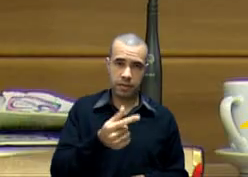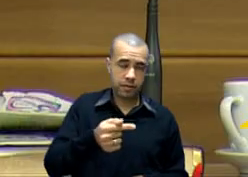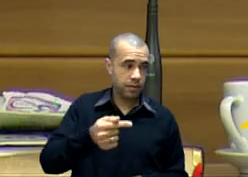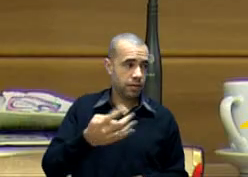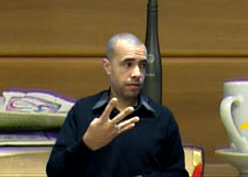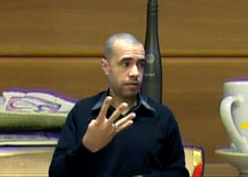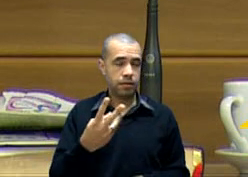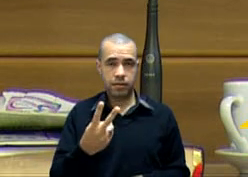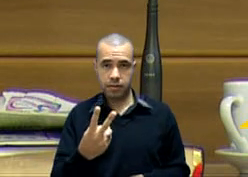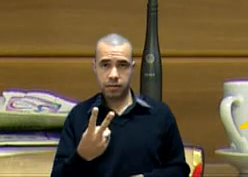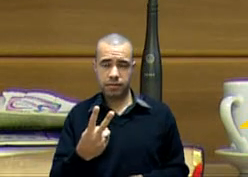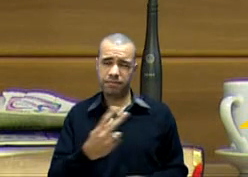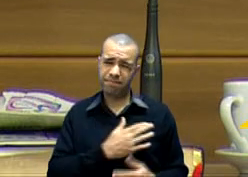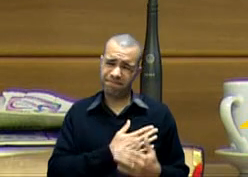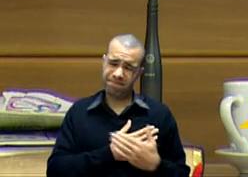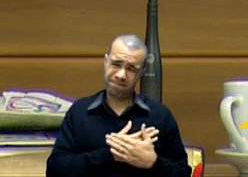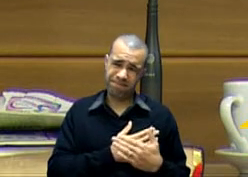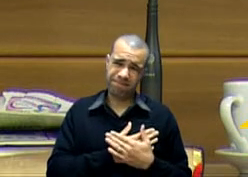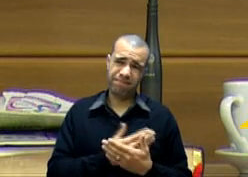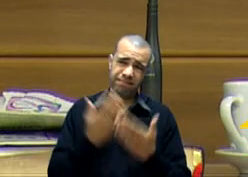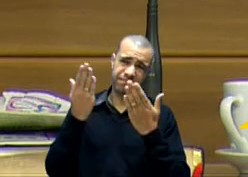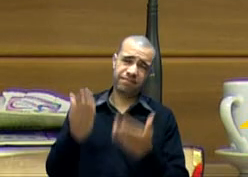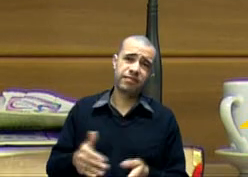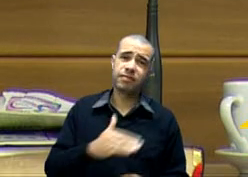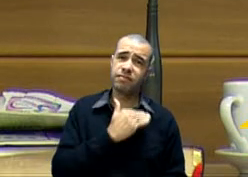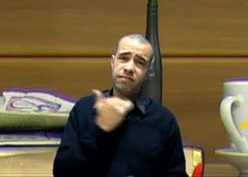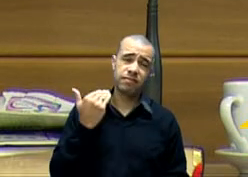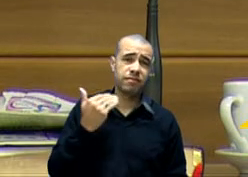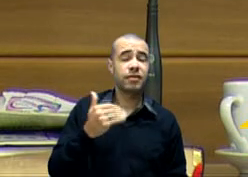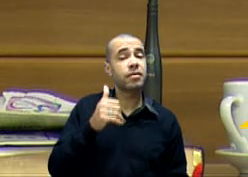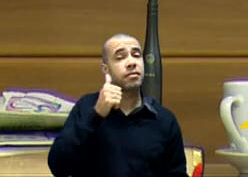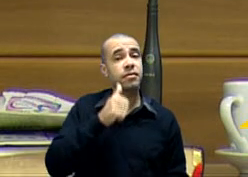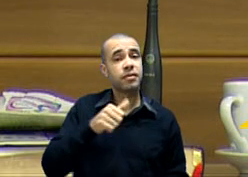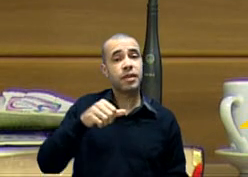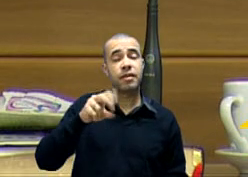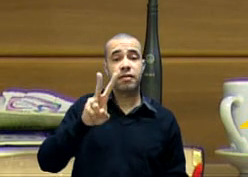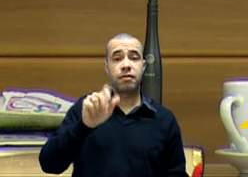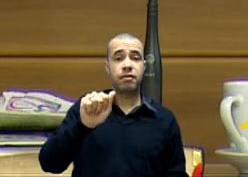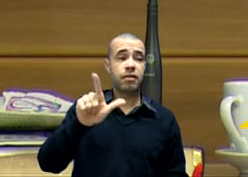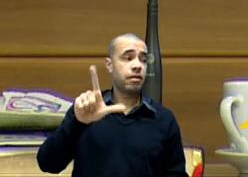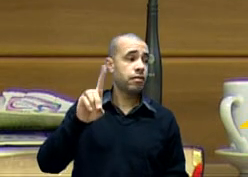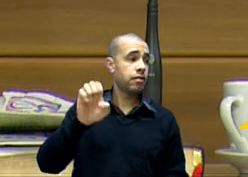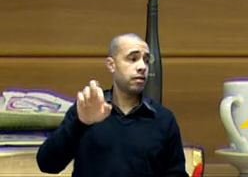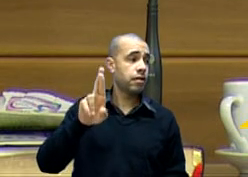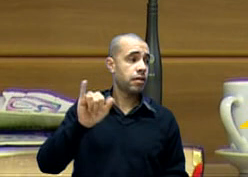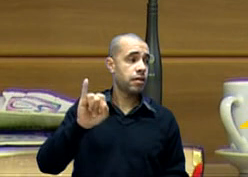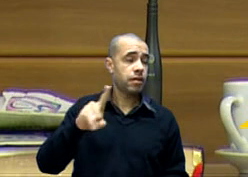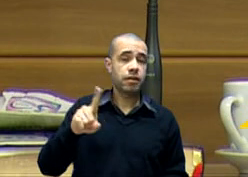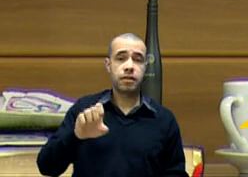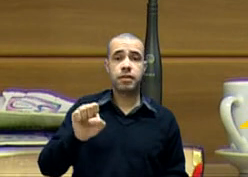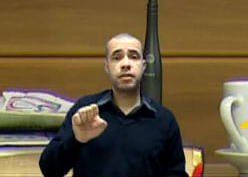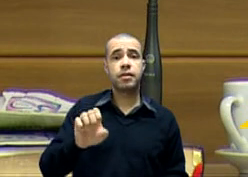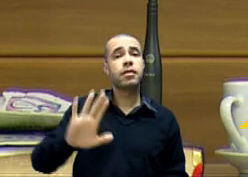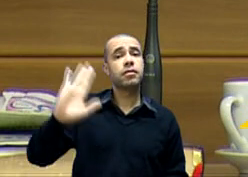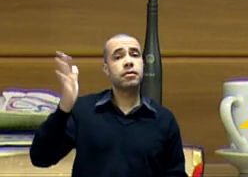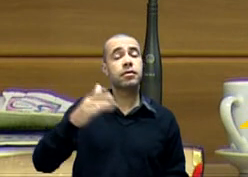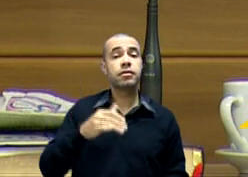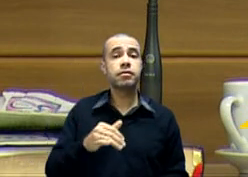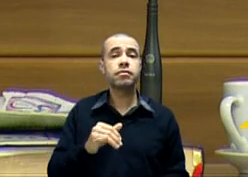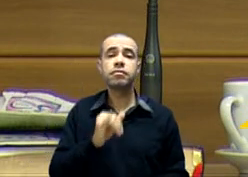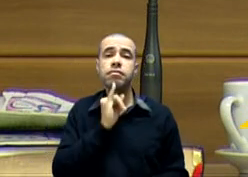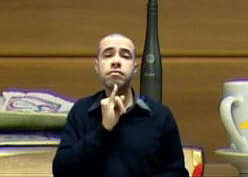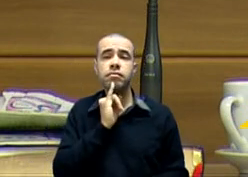voto de profundo pesar pelo falecimento da doutora Valderise Ribeira Mira, primeira-dama da cidade de Peró, no dia